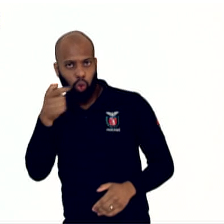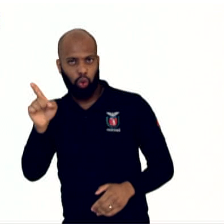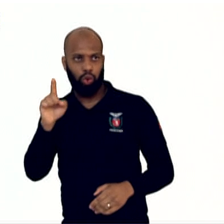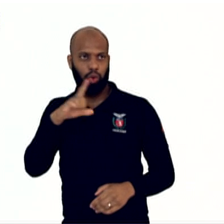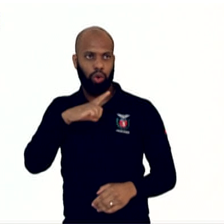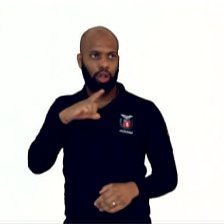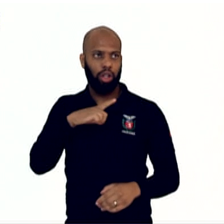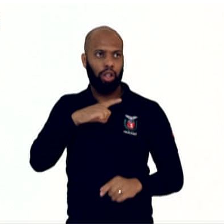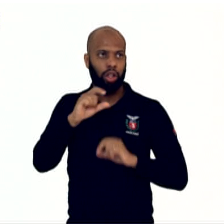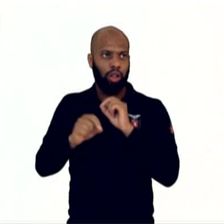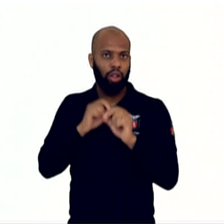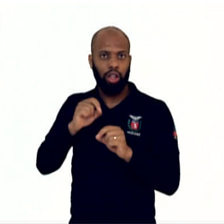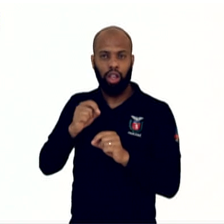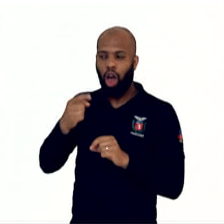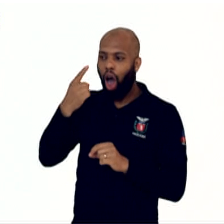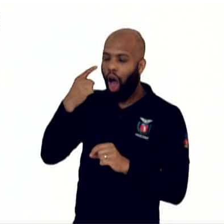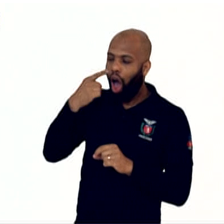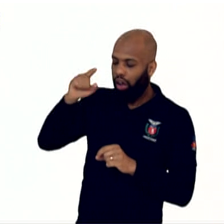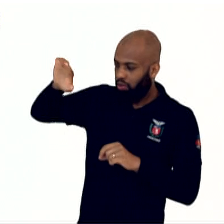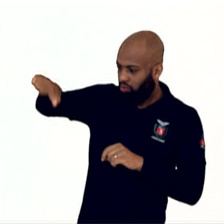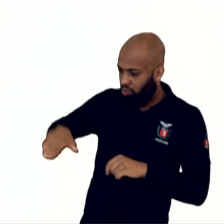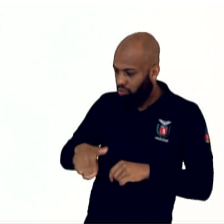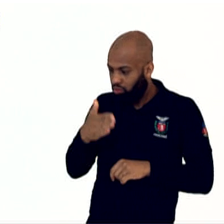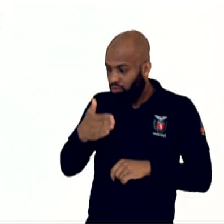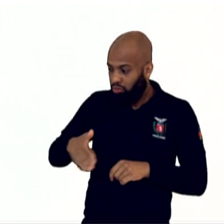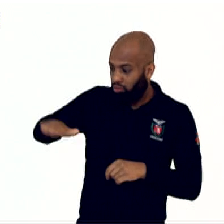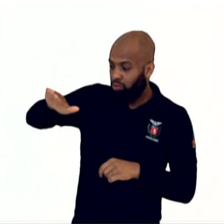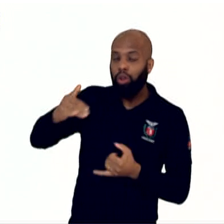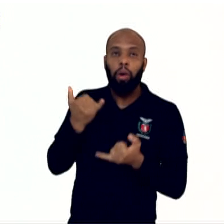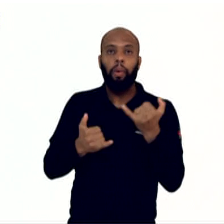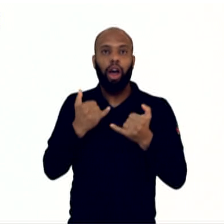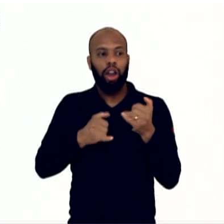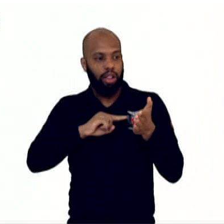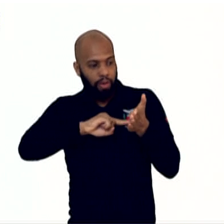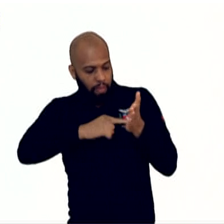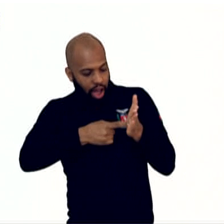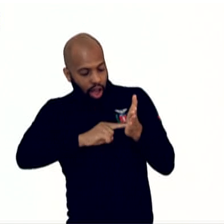lâmpadas representa um parafuso. Então, marquem para mim verdadeiro ou falso.